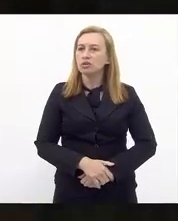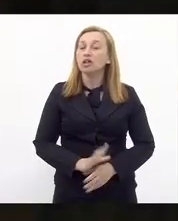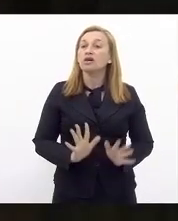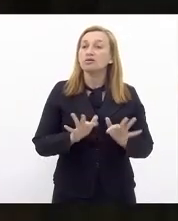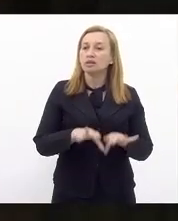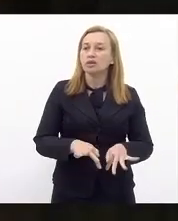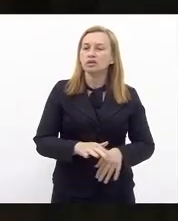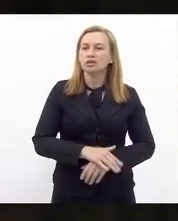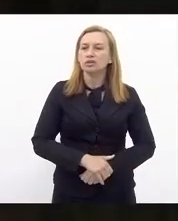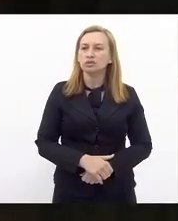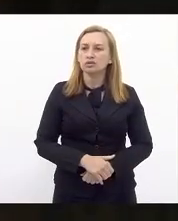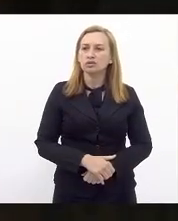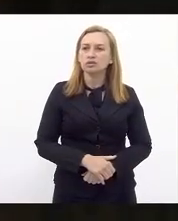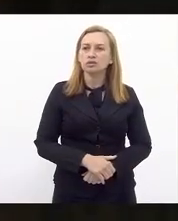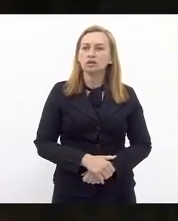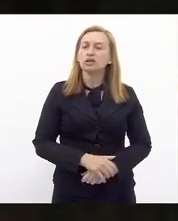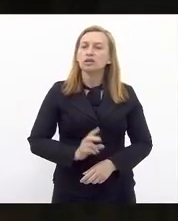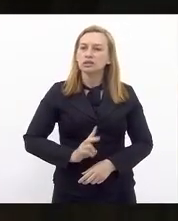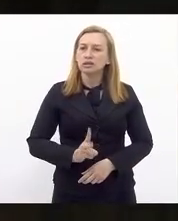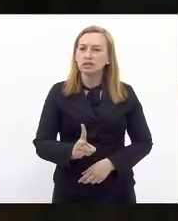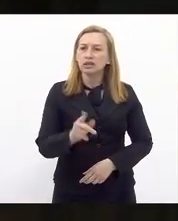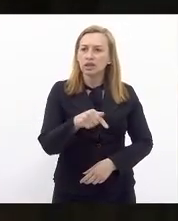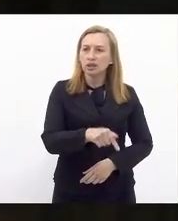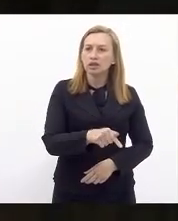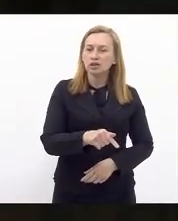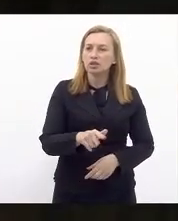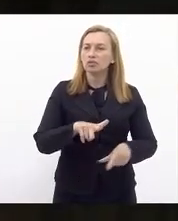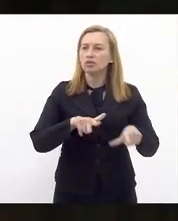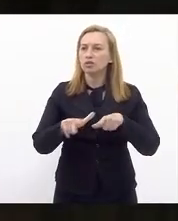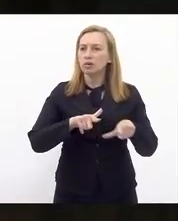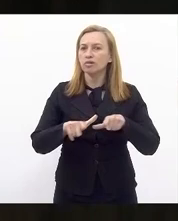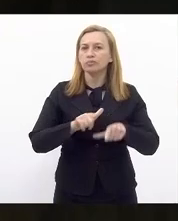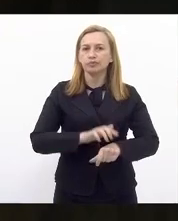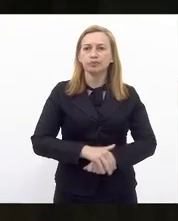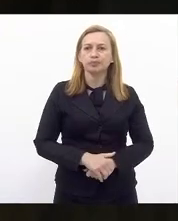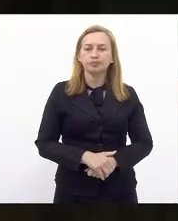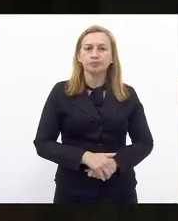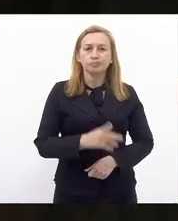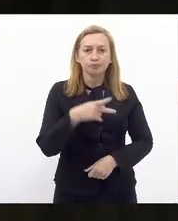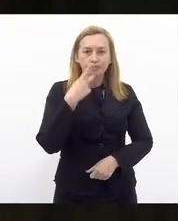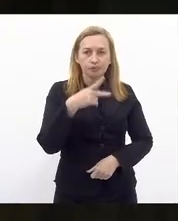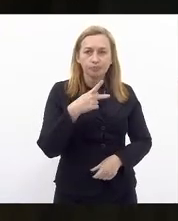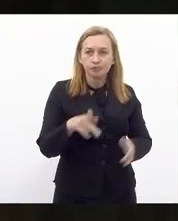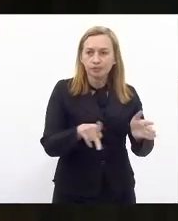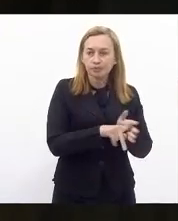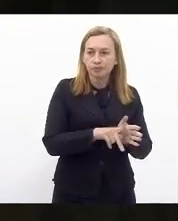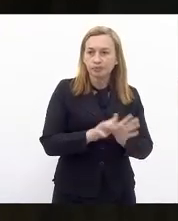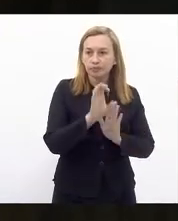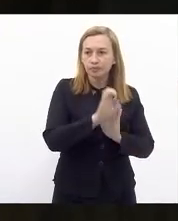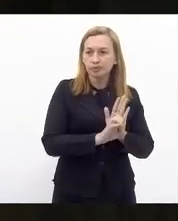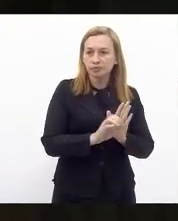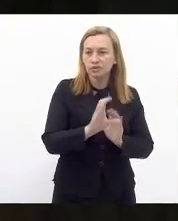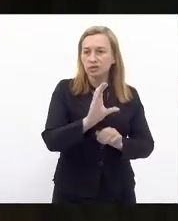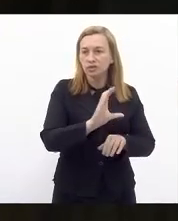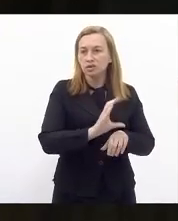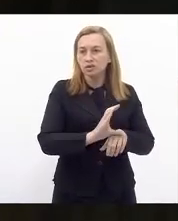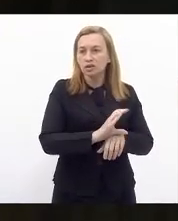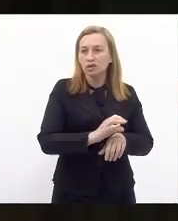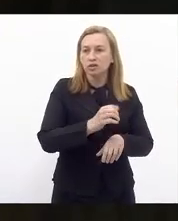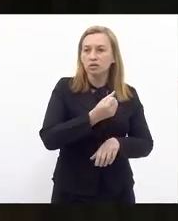concluído gente segue aqui o andamento dos trabalhos para falar sobre o projeto emenda funciona o número